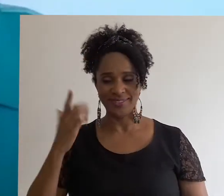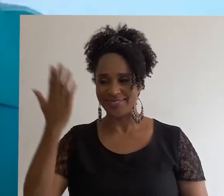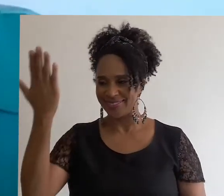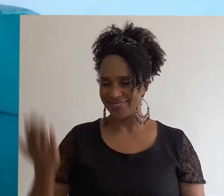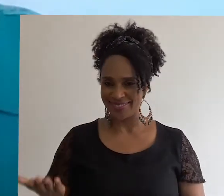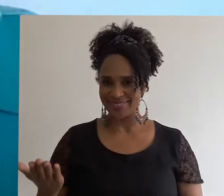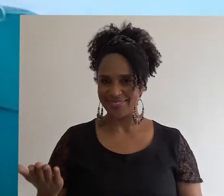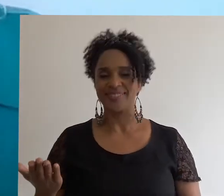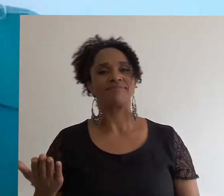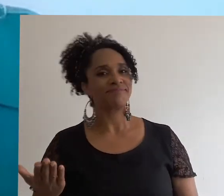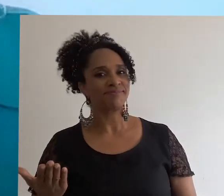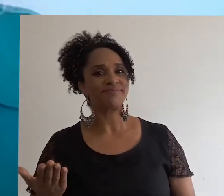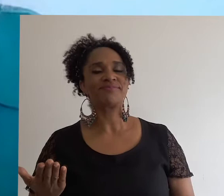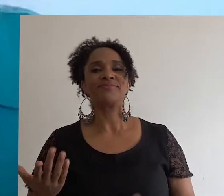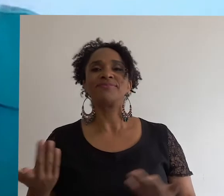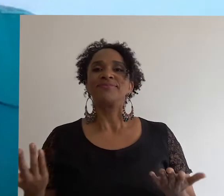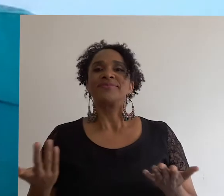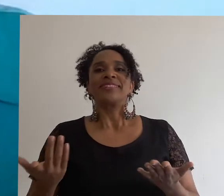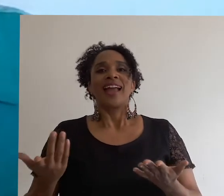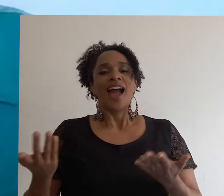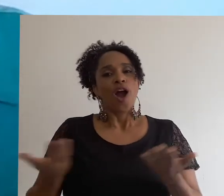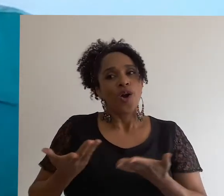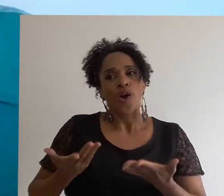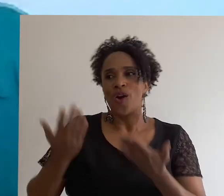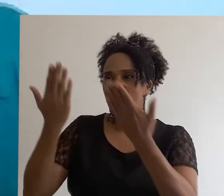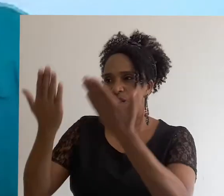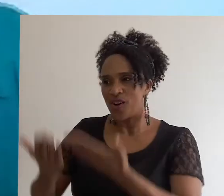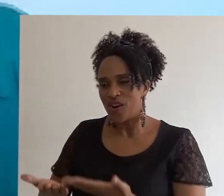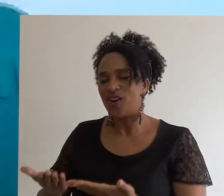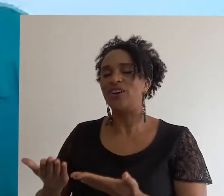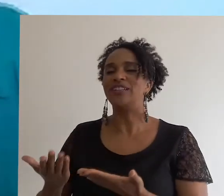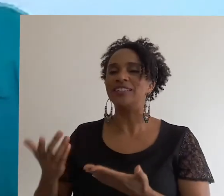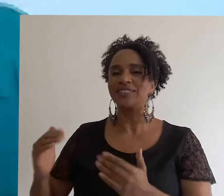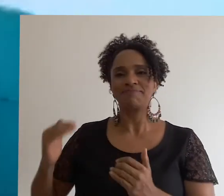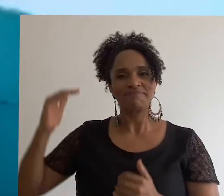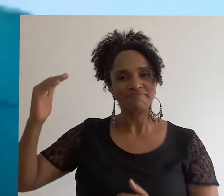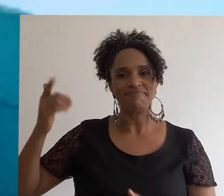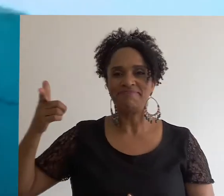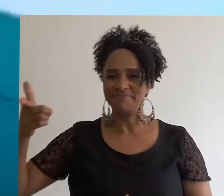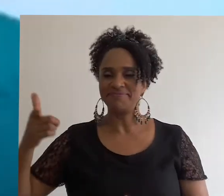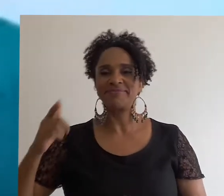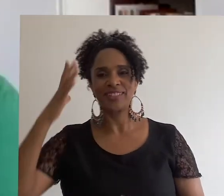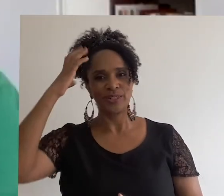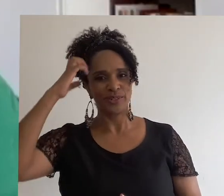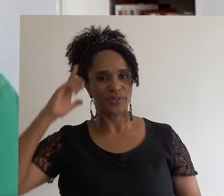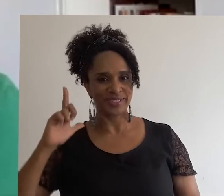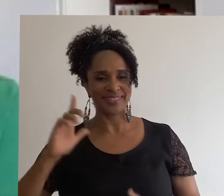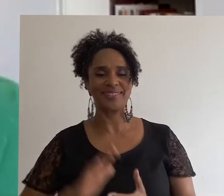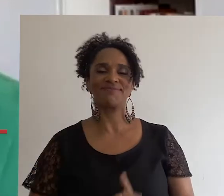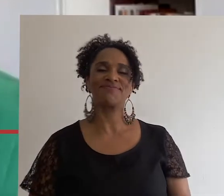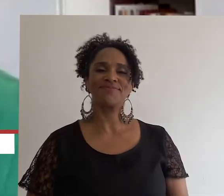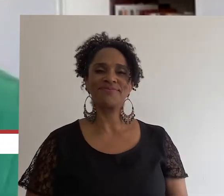aqui, finalmente, para ouvir a nossa reitora magnífica, Luzia Mota.